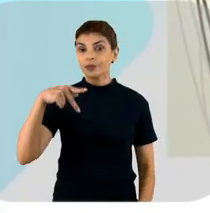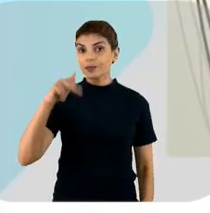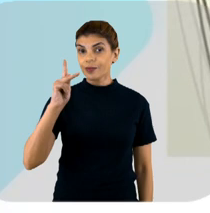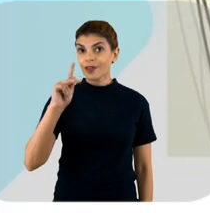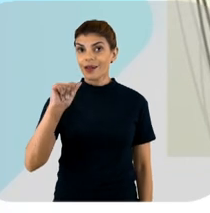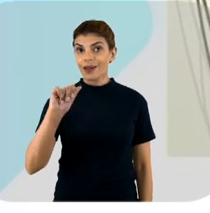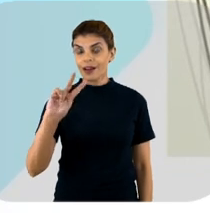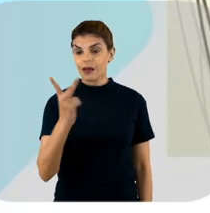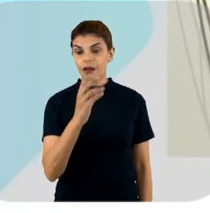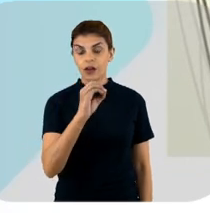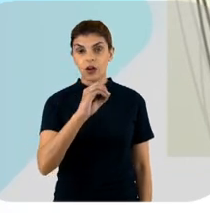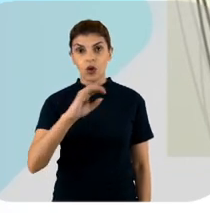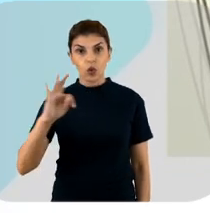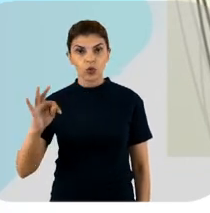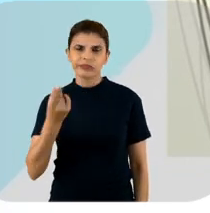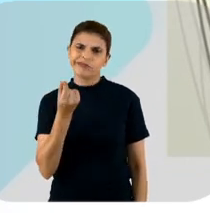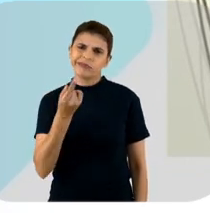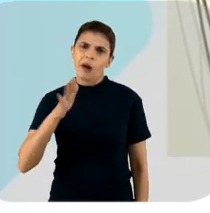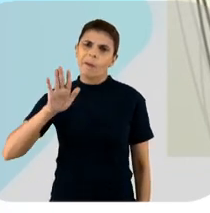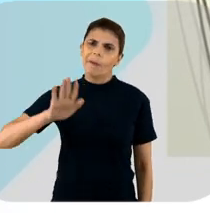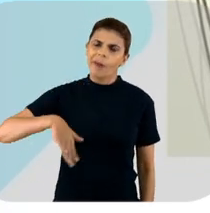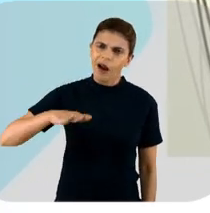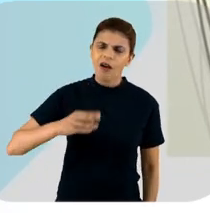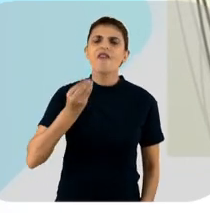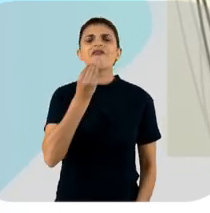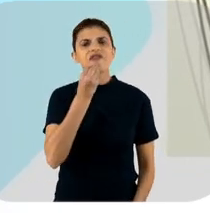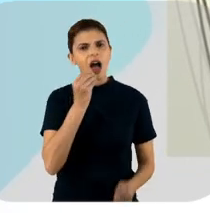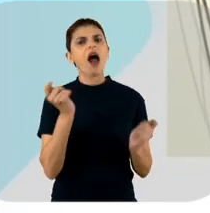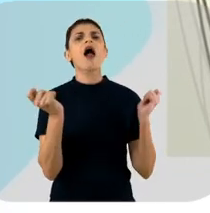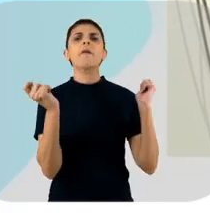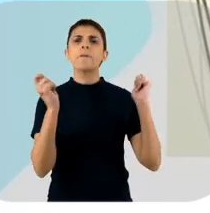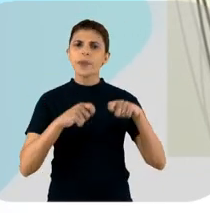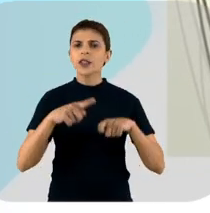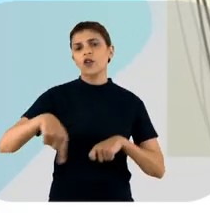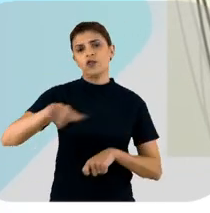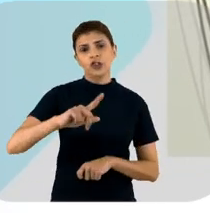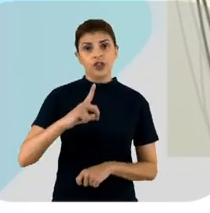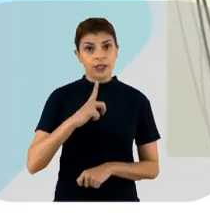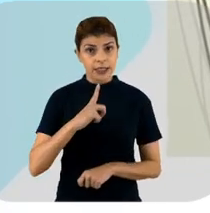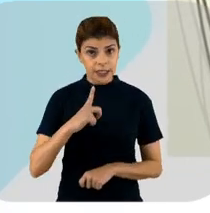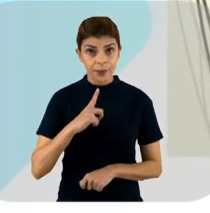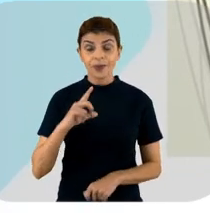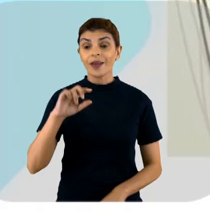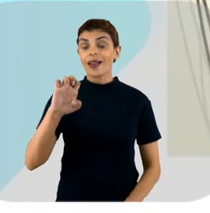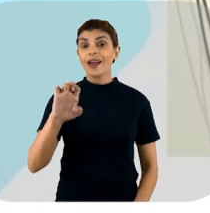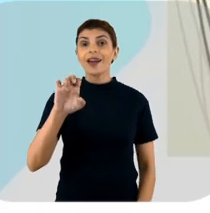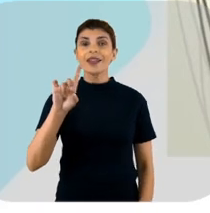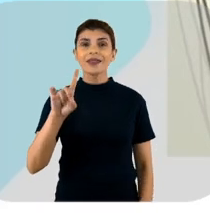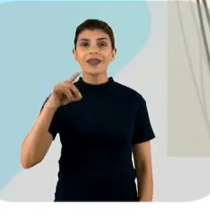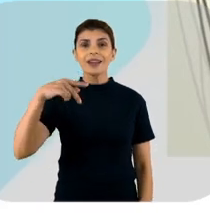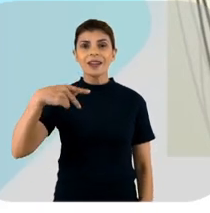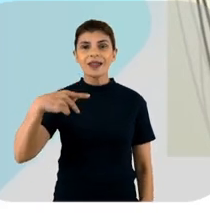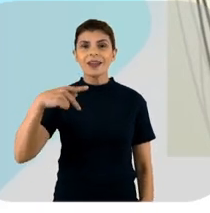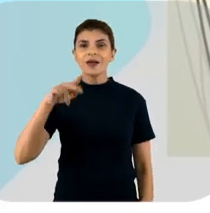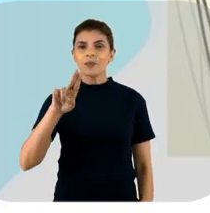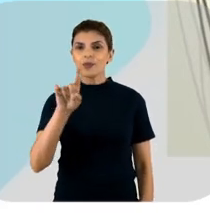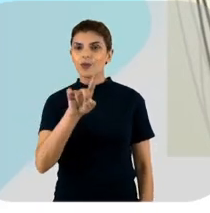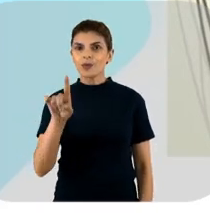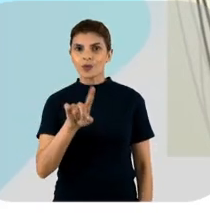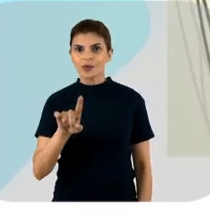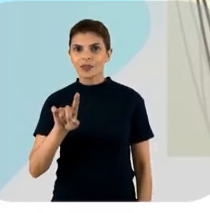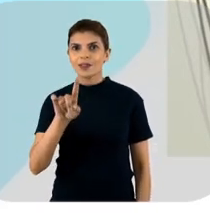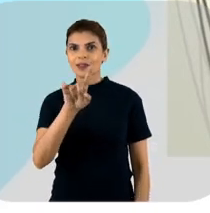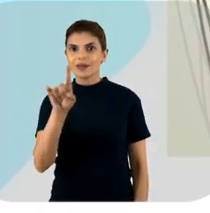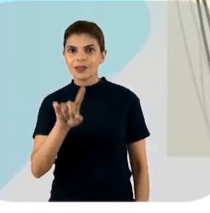O Kahoot também, não, são baratos, vale a pena que vocês tenham. O Edpasso também é legal para